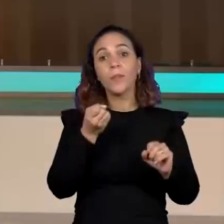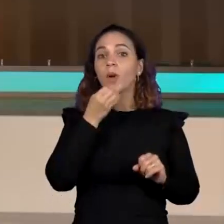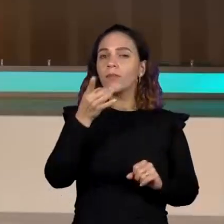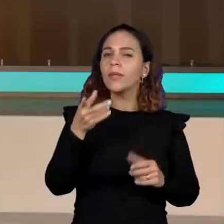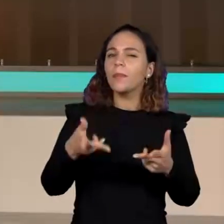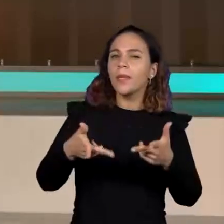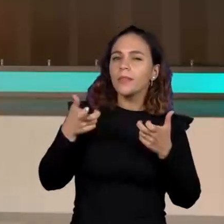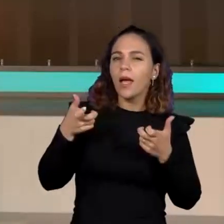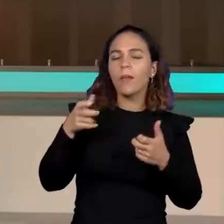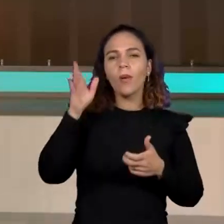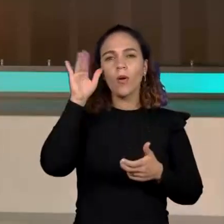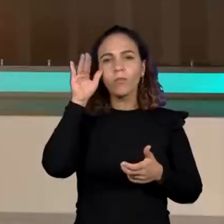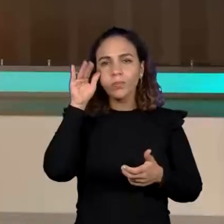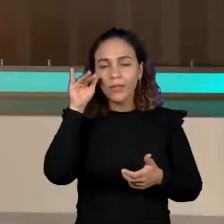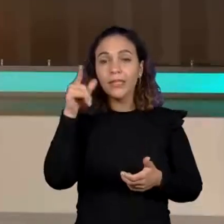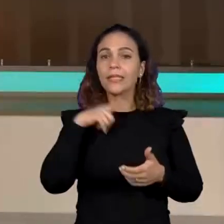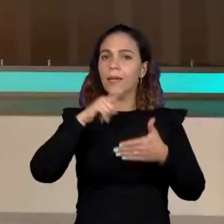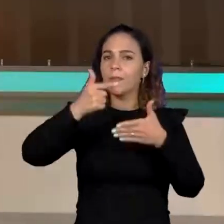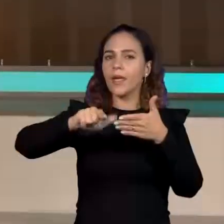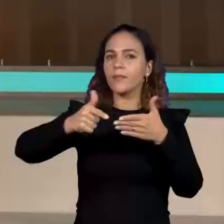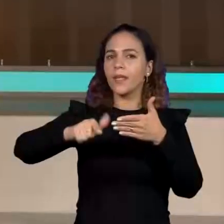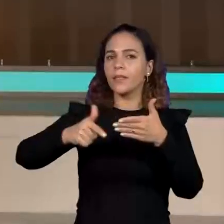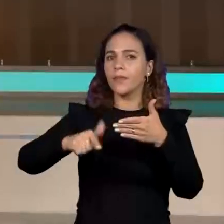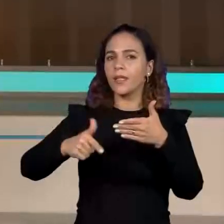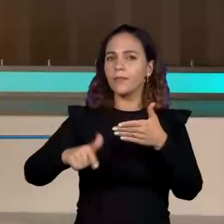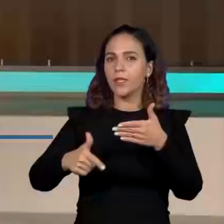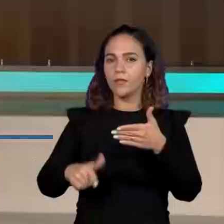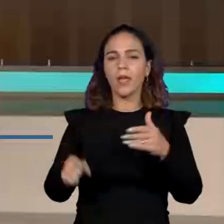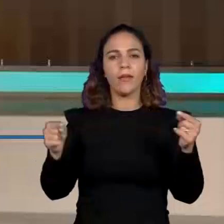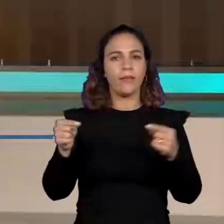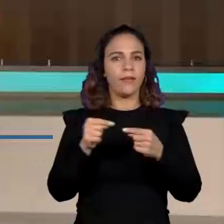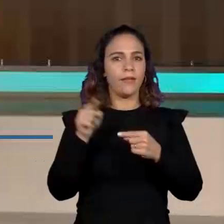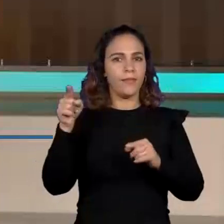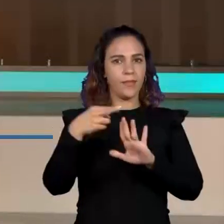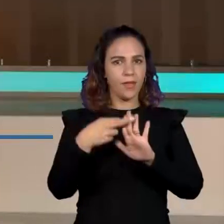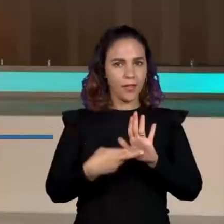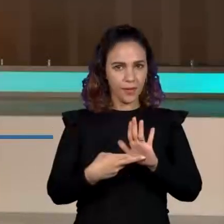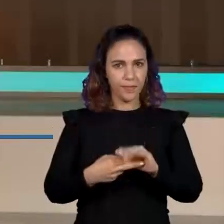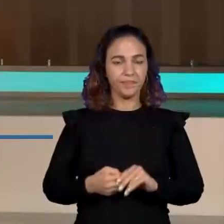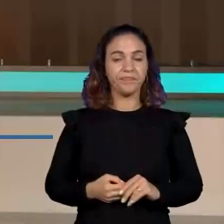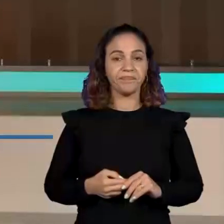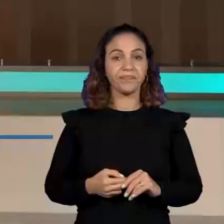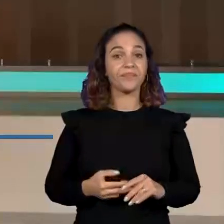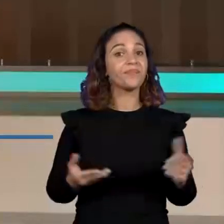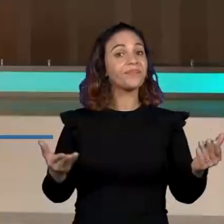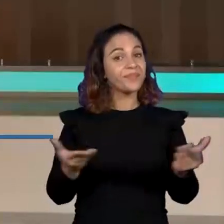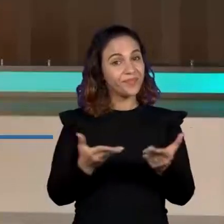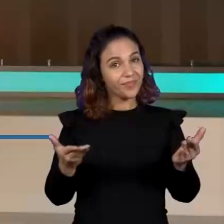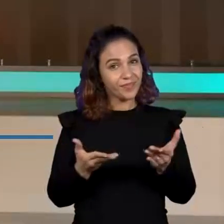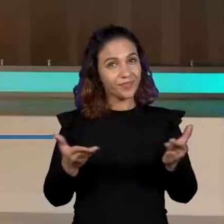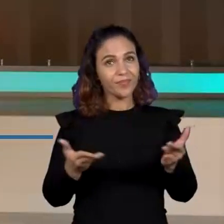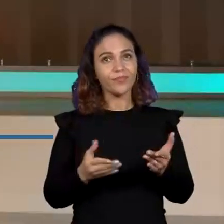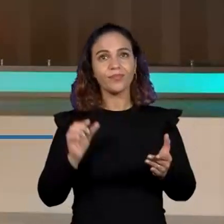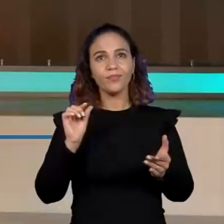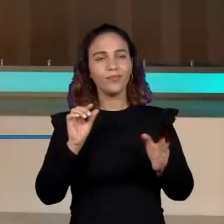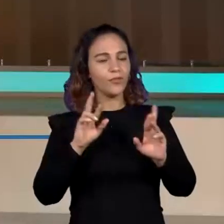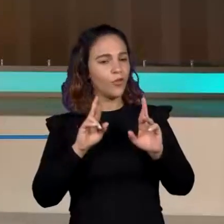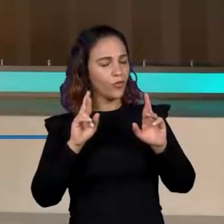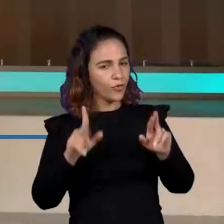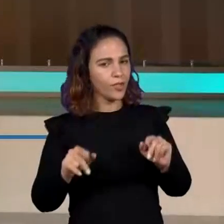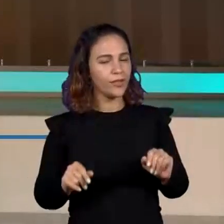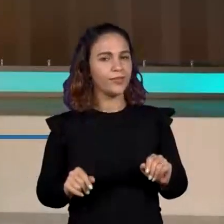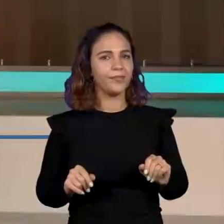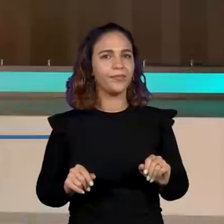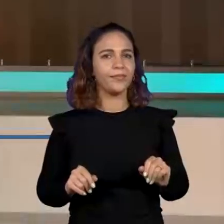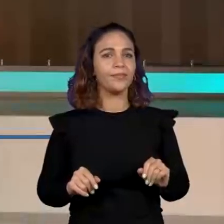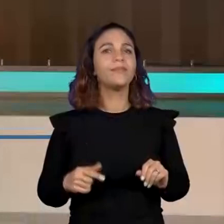observem que existem outras terminações com relação a isso. E hoje é um pouquinho diferente.